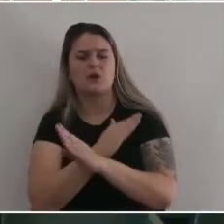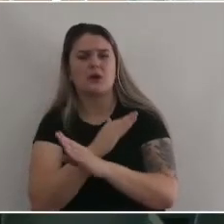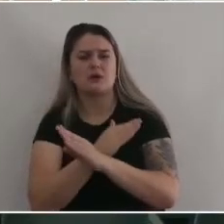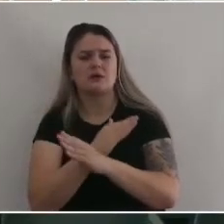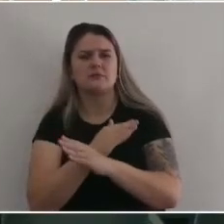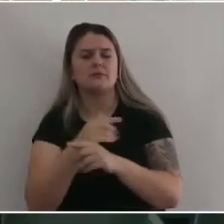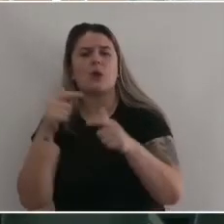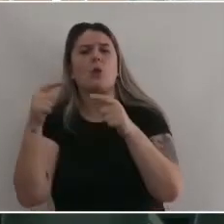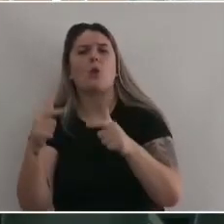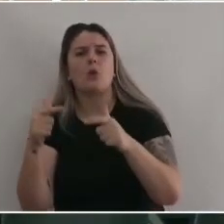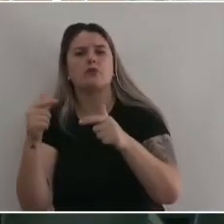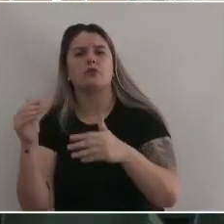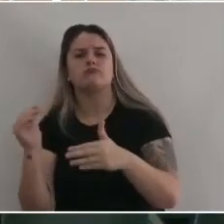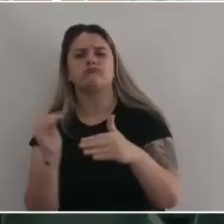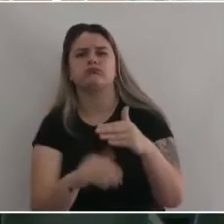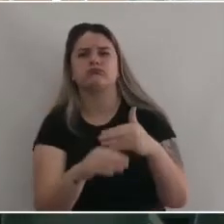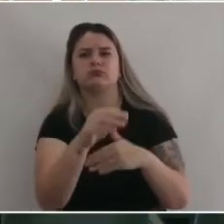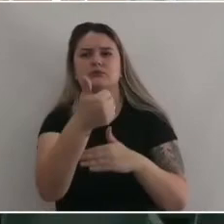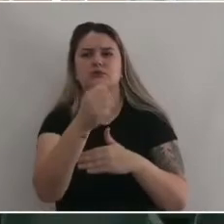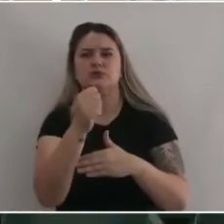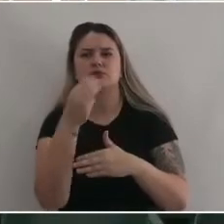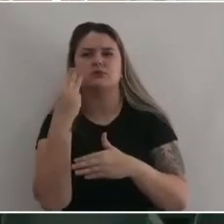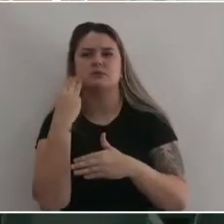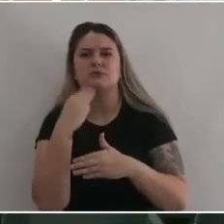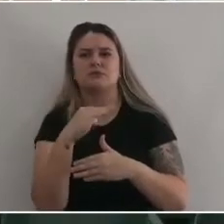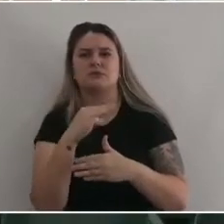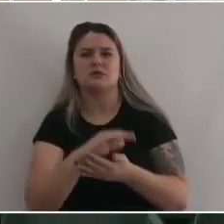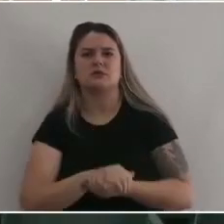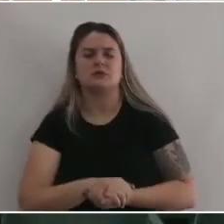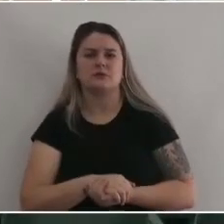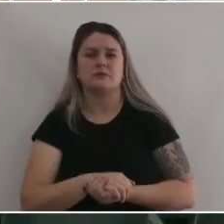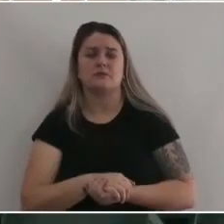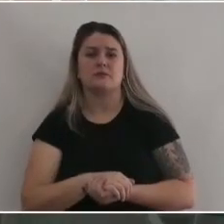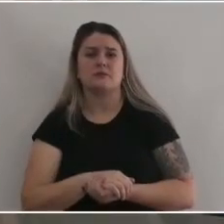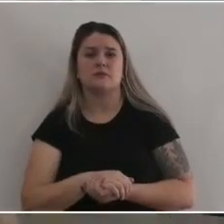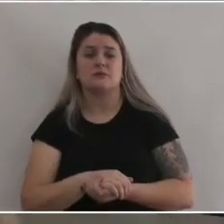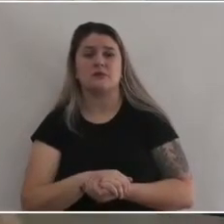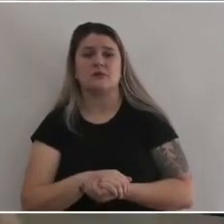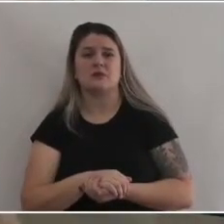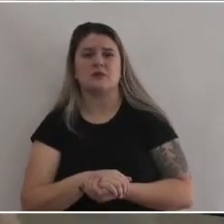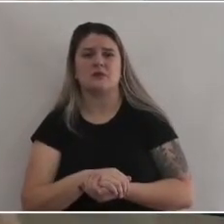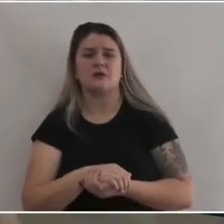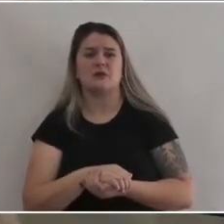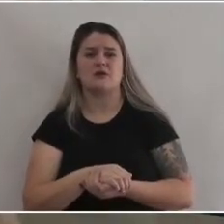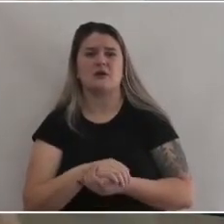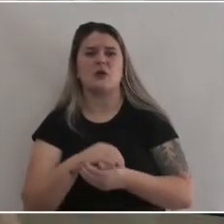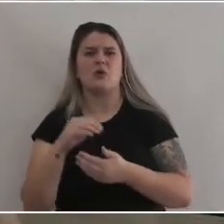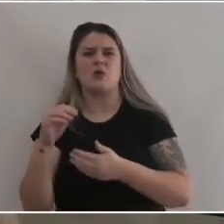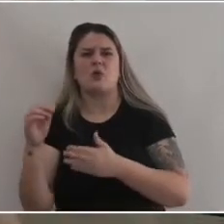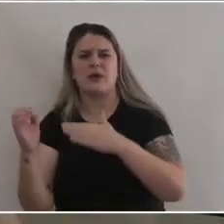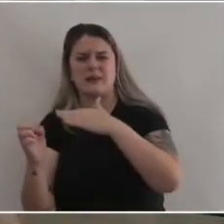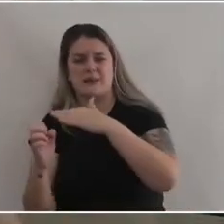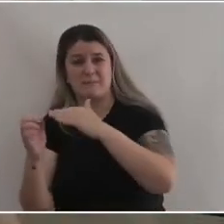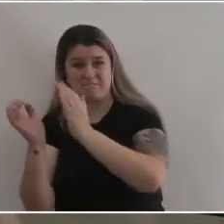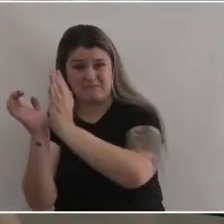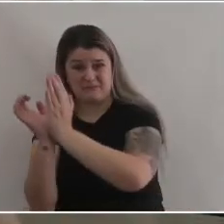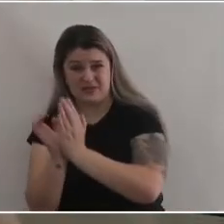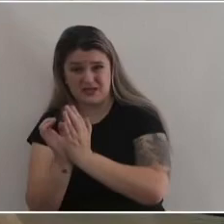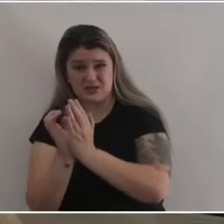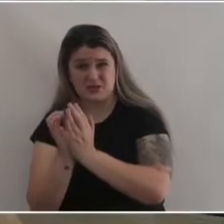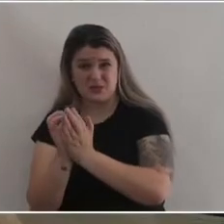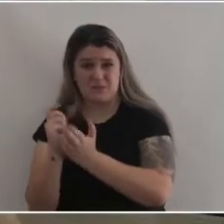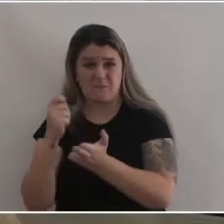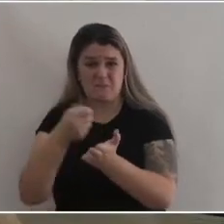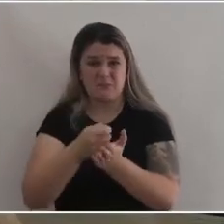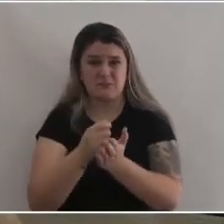onde está lançado esses 18 milhões. Né? O valor do empréstimo do Finisa ele é liberado parcelas.